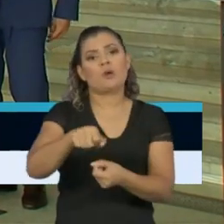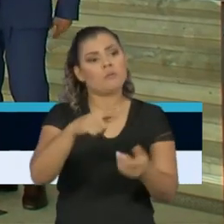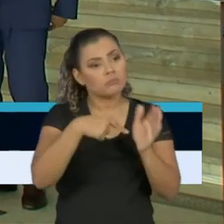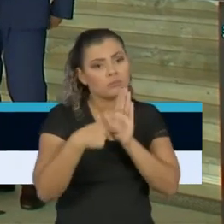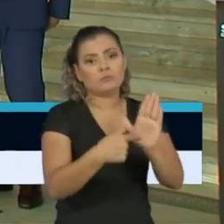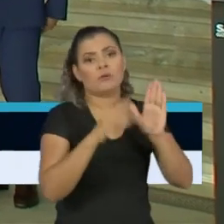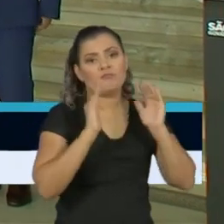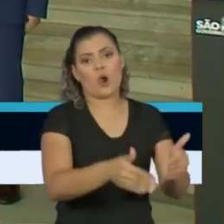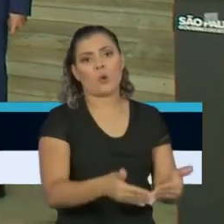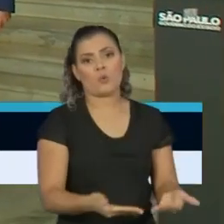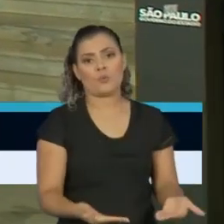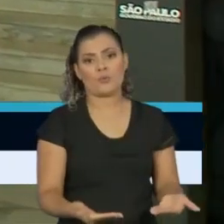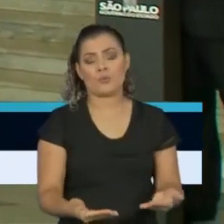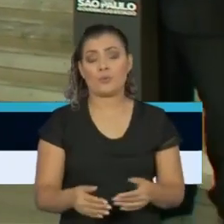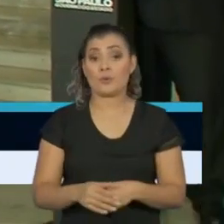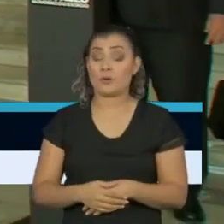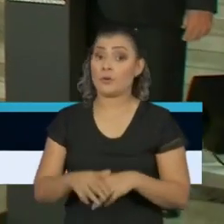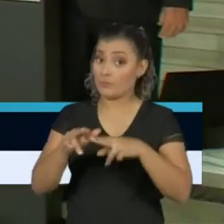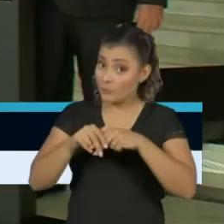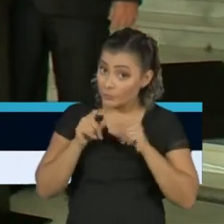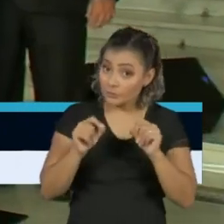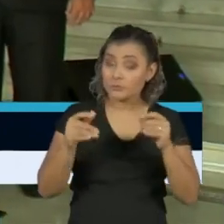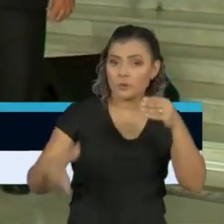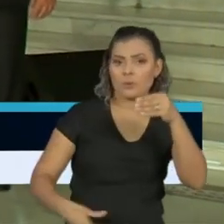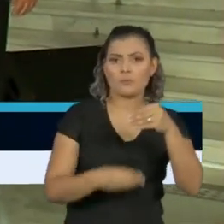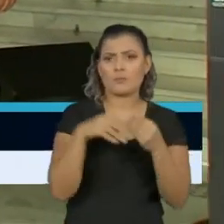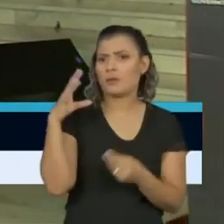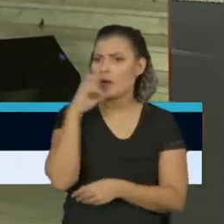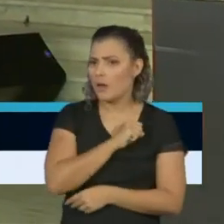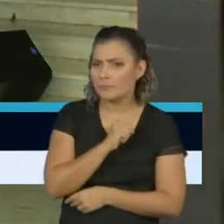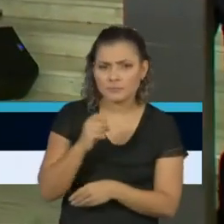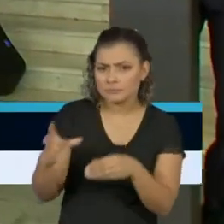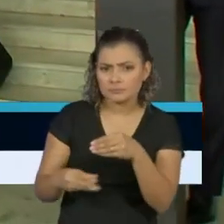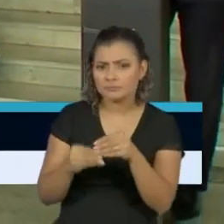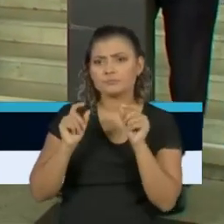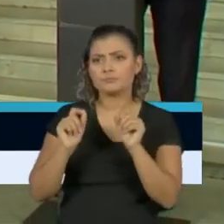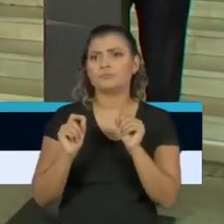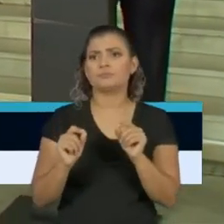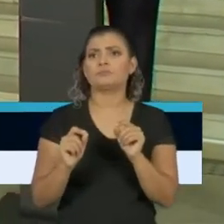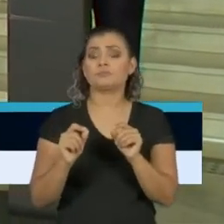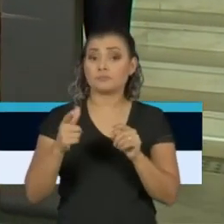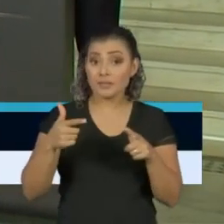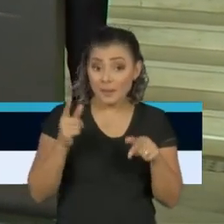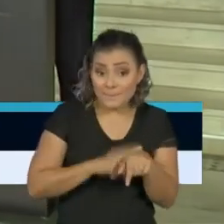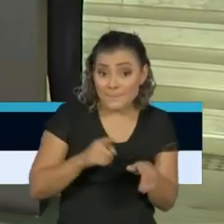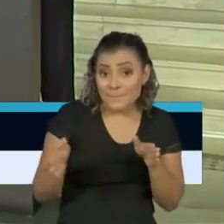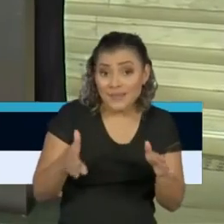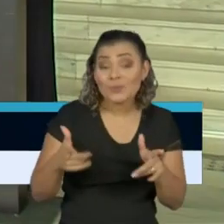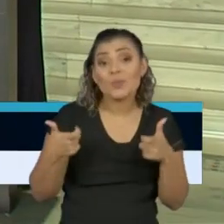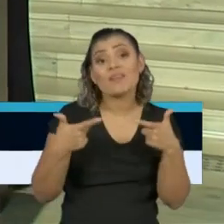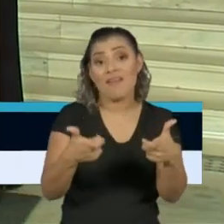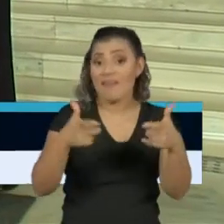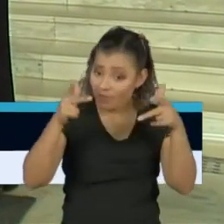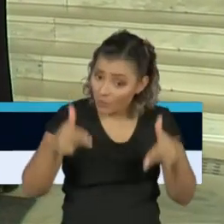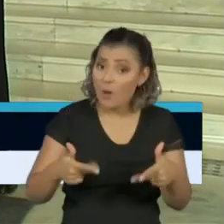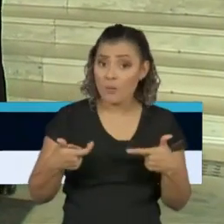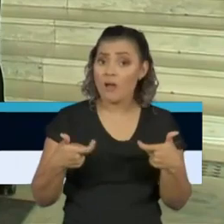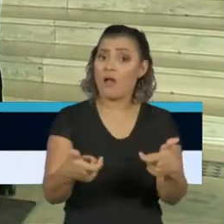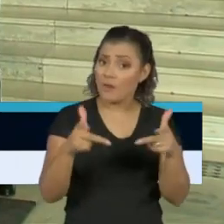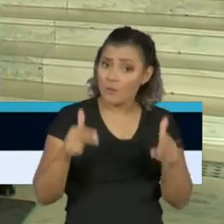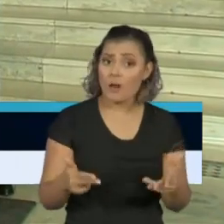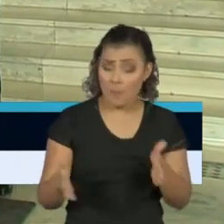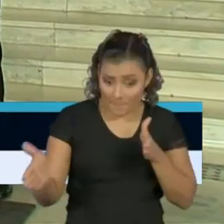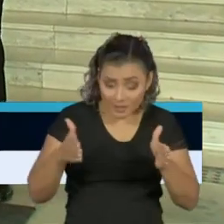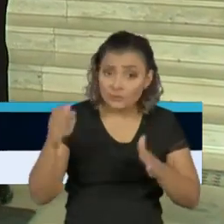Obrigado, doutor Davi Wip. E apenas complementando, Arthur, numa situação de guerra, e nós estamos numa situação de guerra, diante de